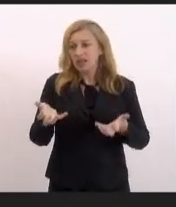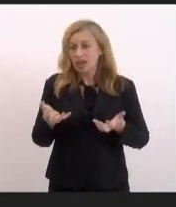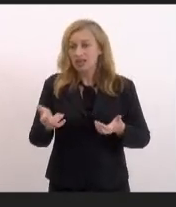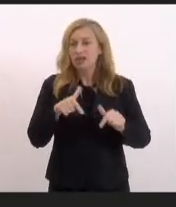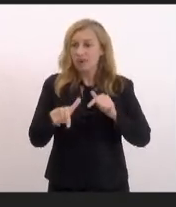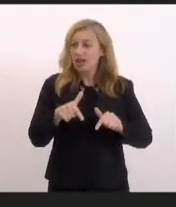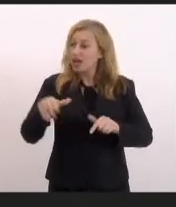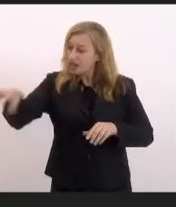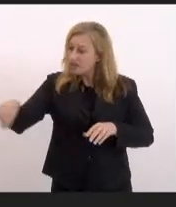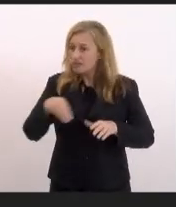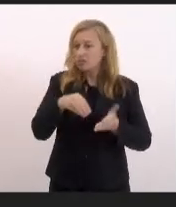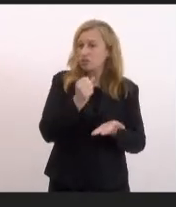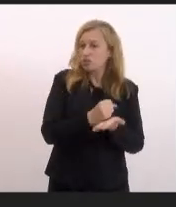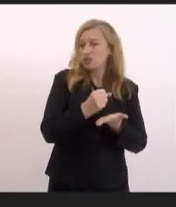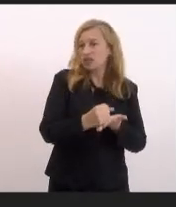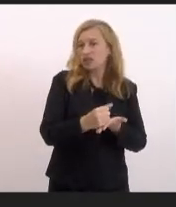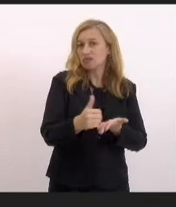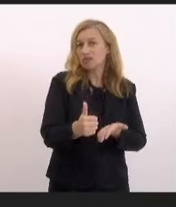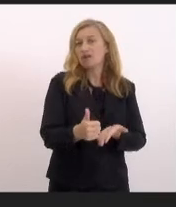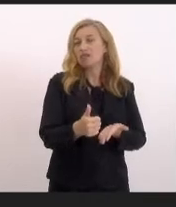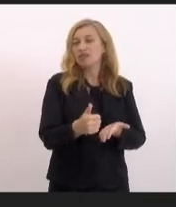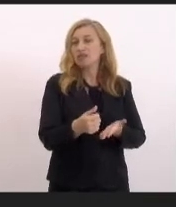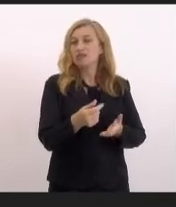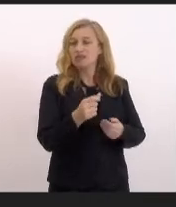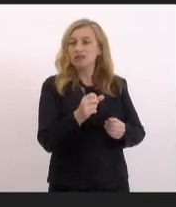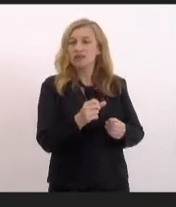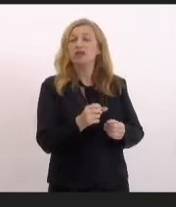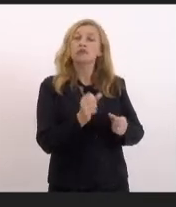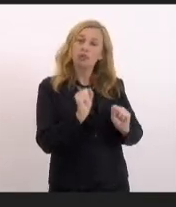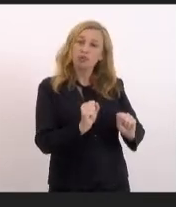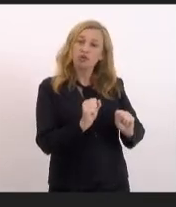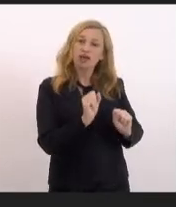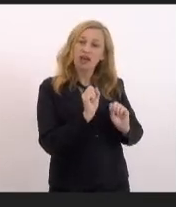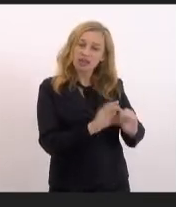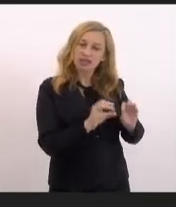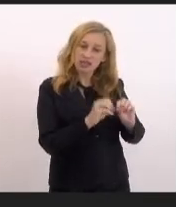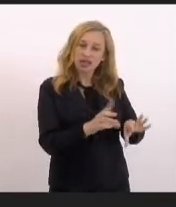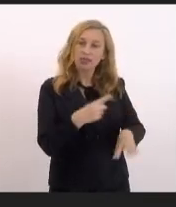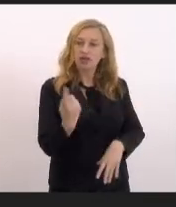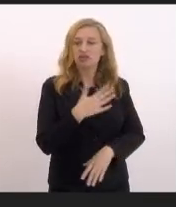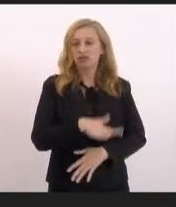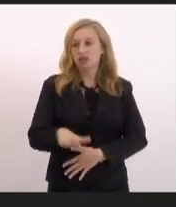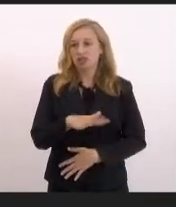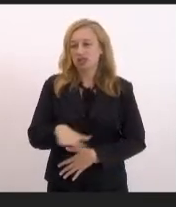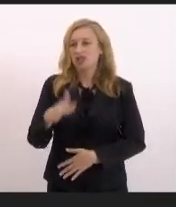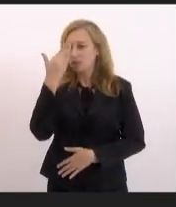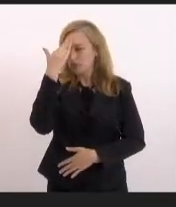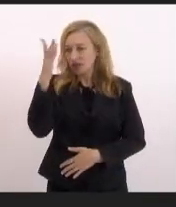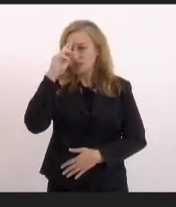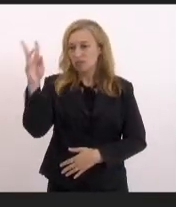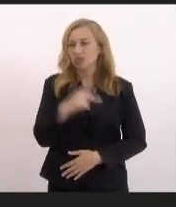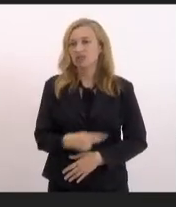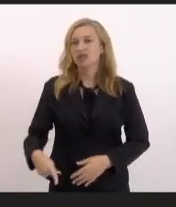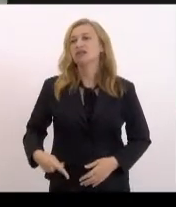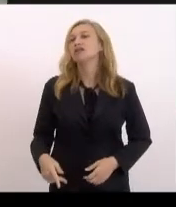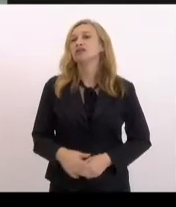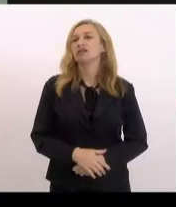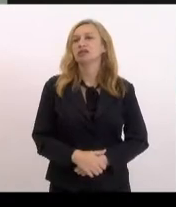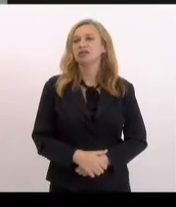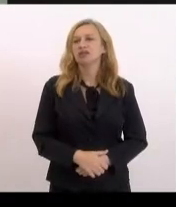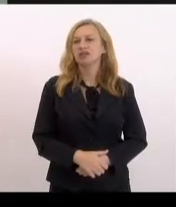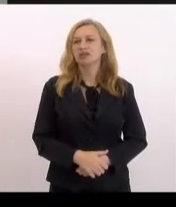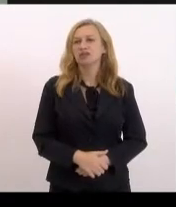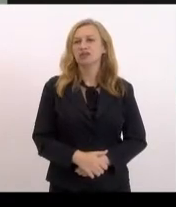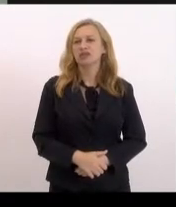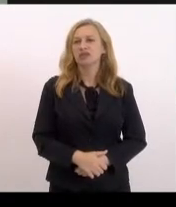trazemos e contratamos eles para poder lecionar para as nossas crianças. Muito obrigado, senhor presidente.